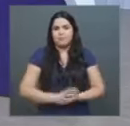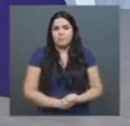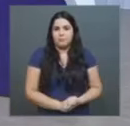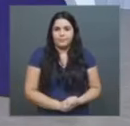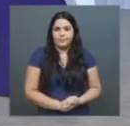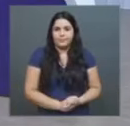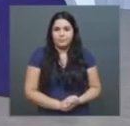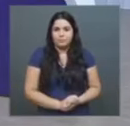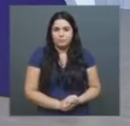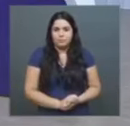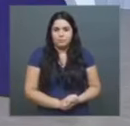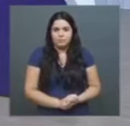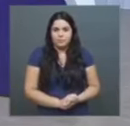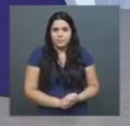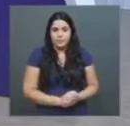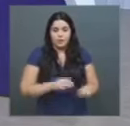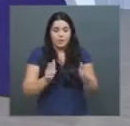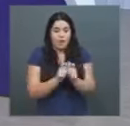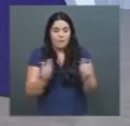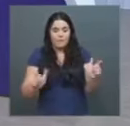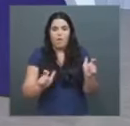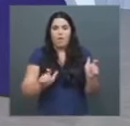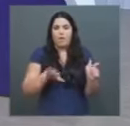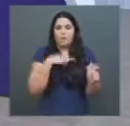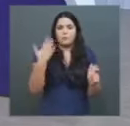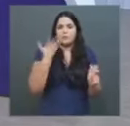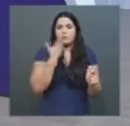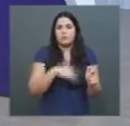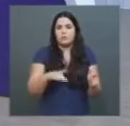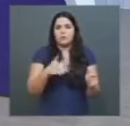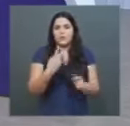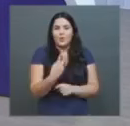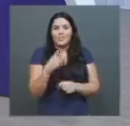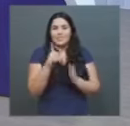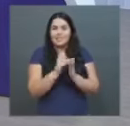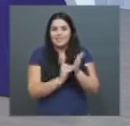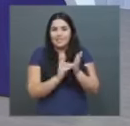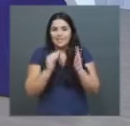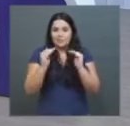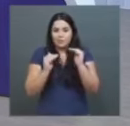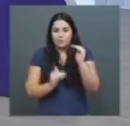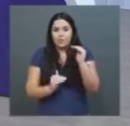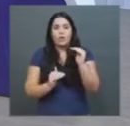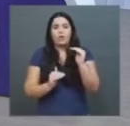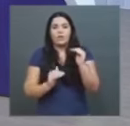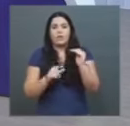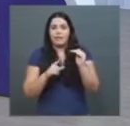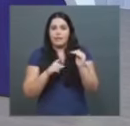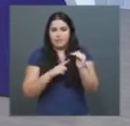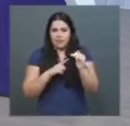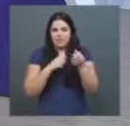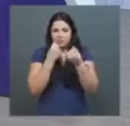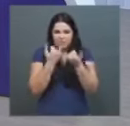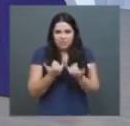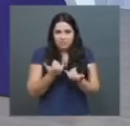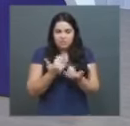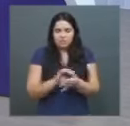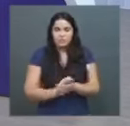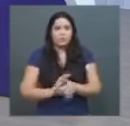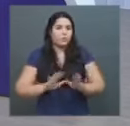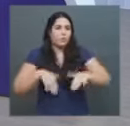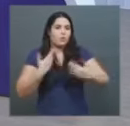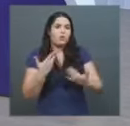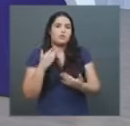esse aumento da mortalidade infantil no Brasil após aí duas décadas de queda, né, tem algumas justificativas, né? Quais que